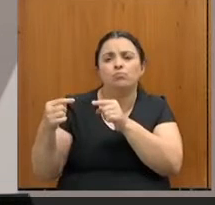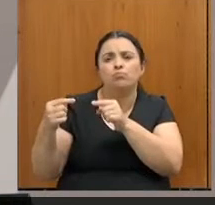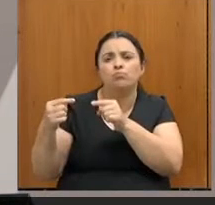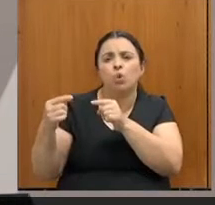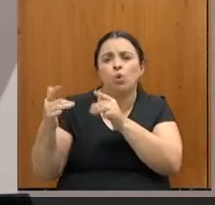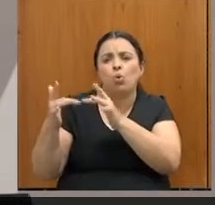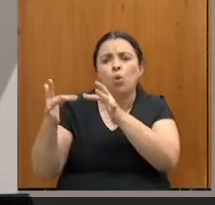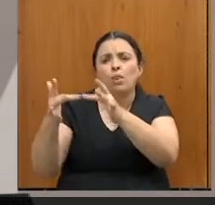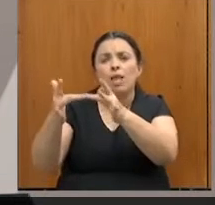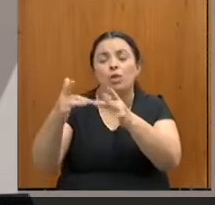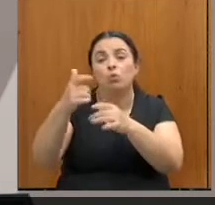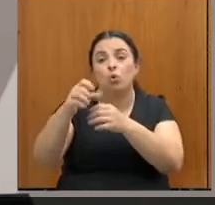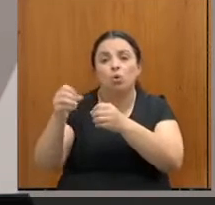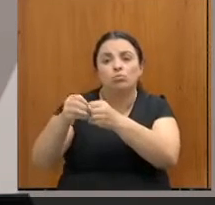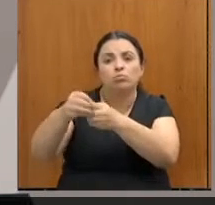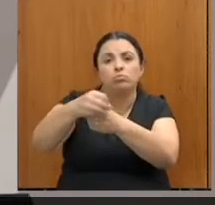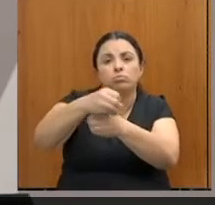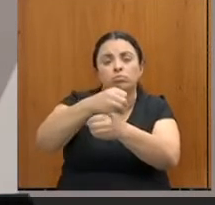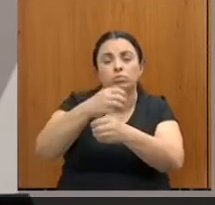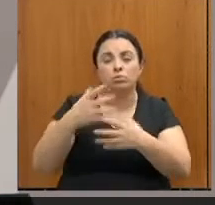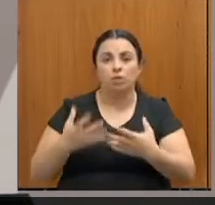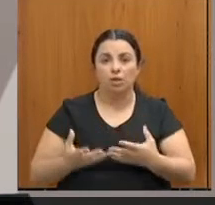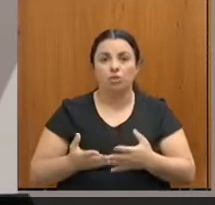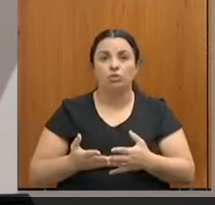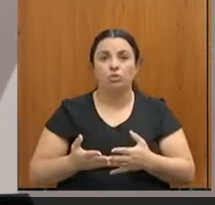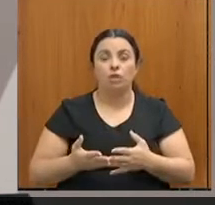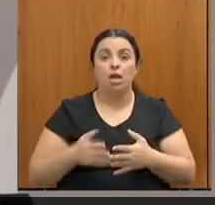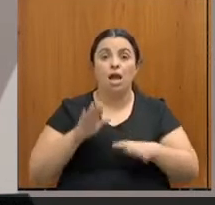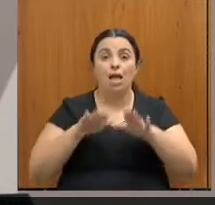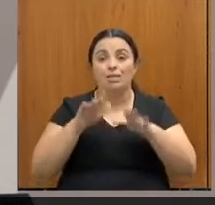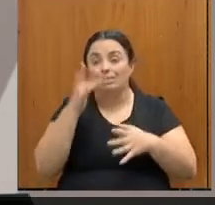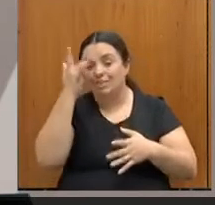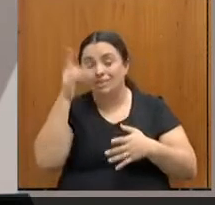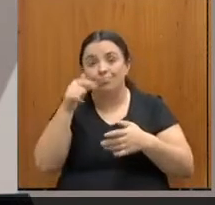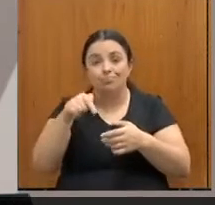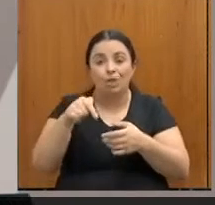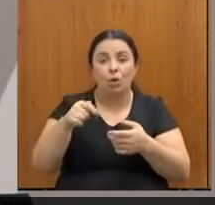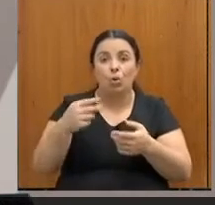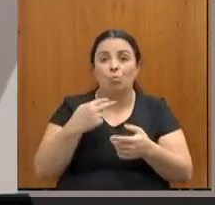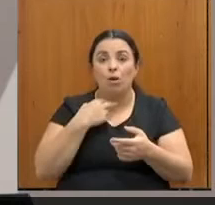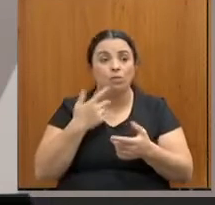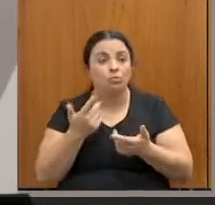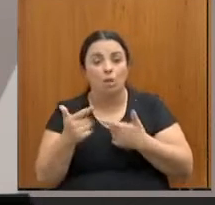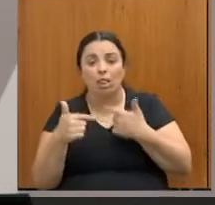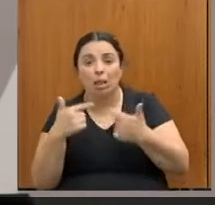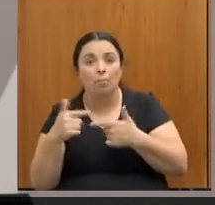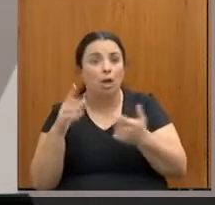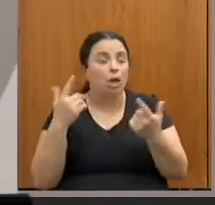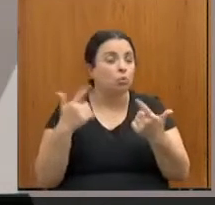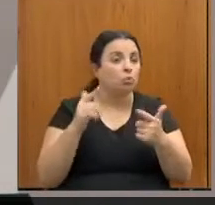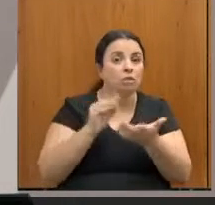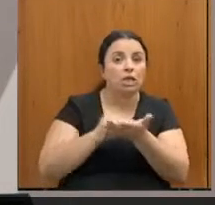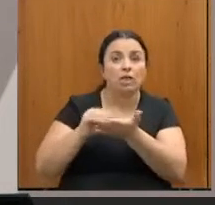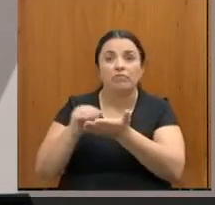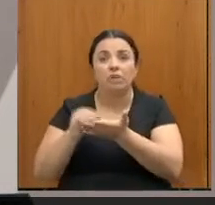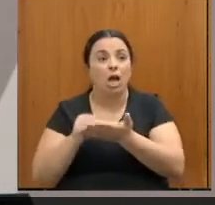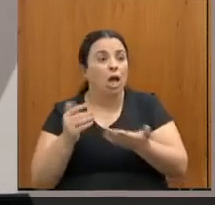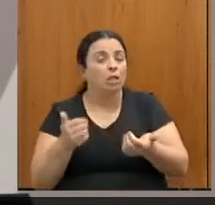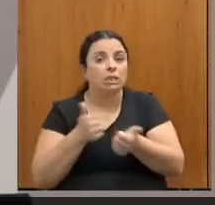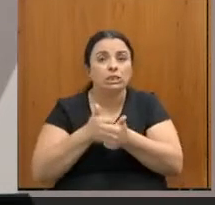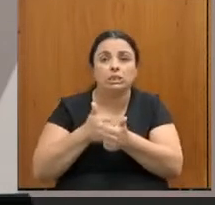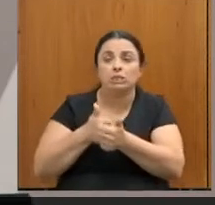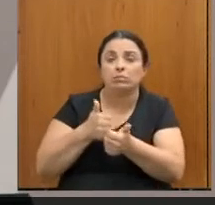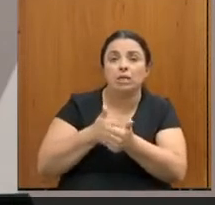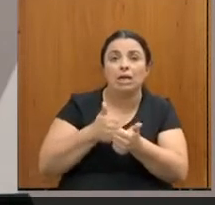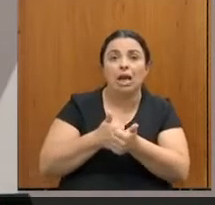simplicidade pequeno pode desenvolver que hoje é uma evasão as pessoas não têm trabalho as pessoas na